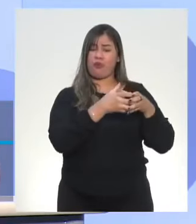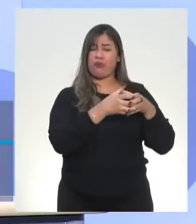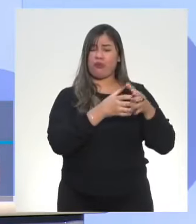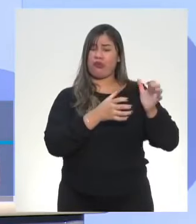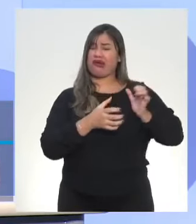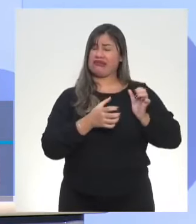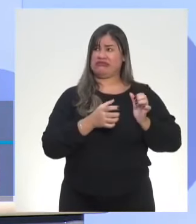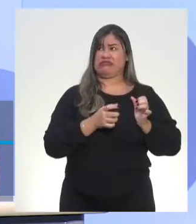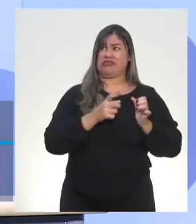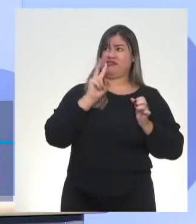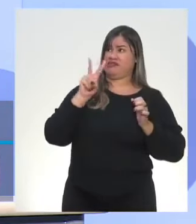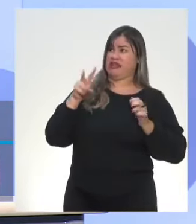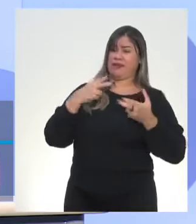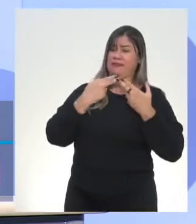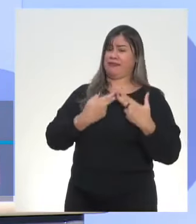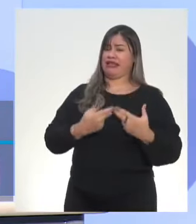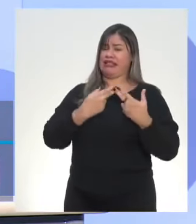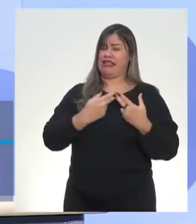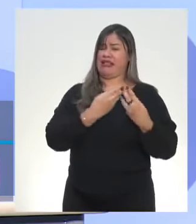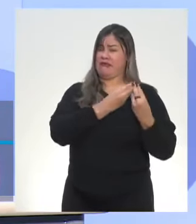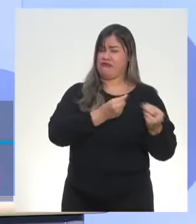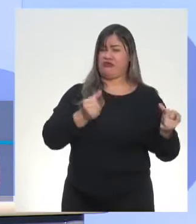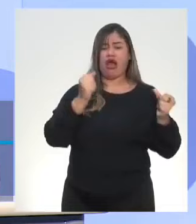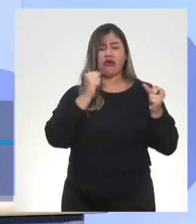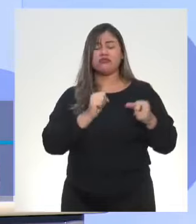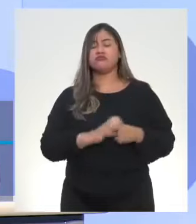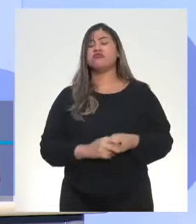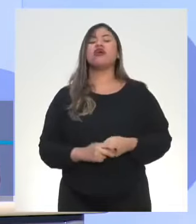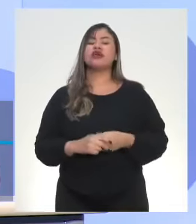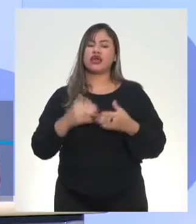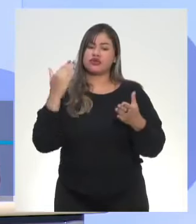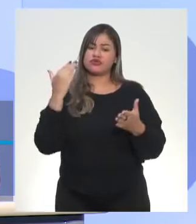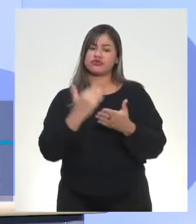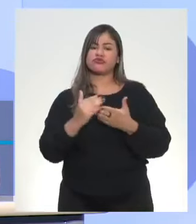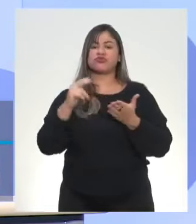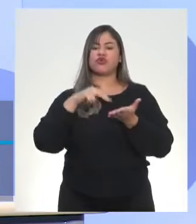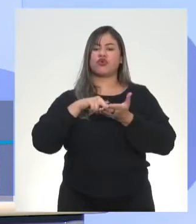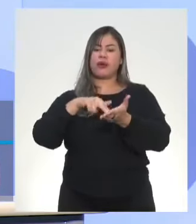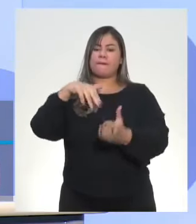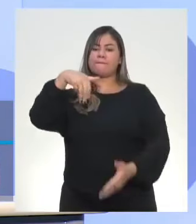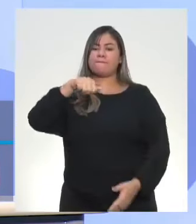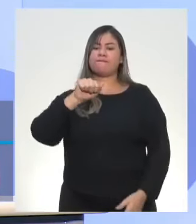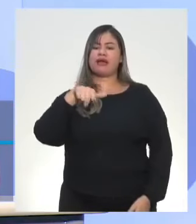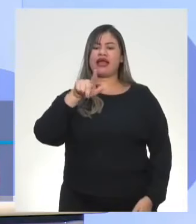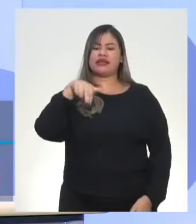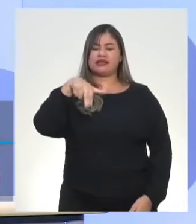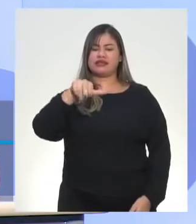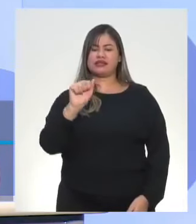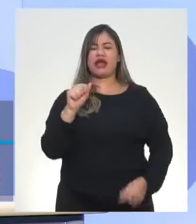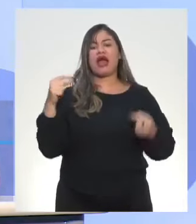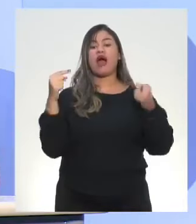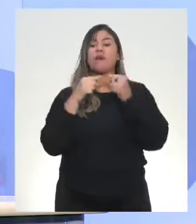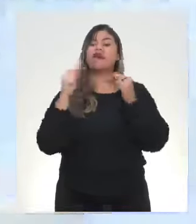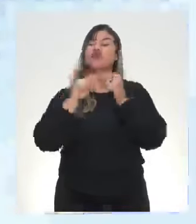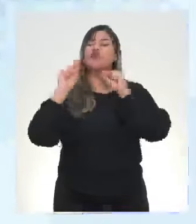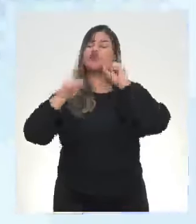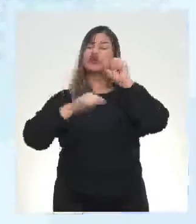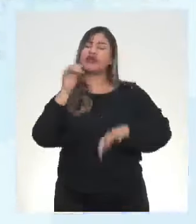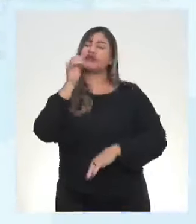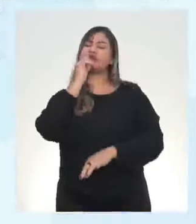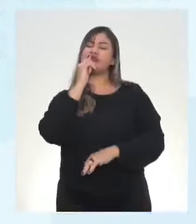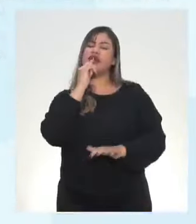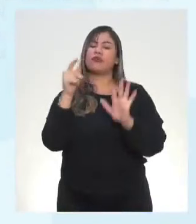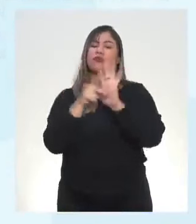da nobreza, que fez aí, culminou na publicação da Magna Carta, né, que é um exemplo aí